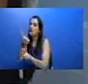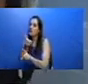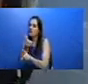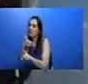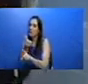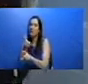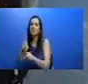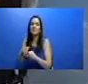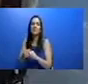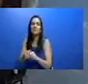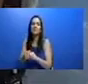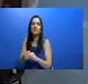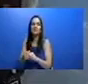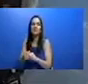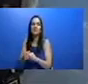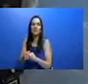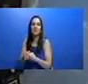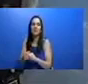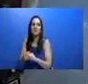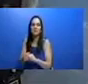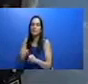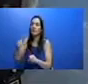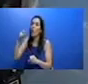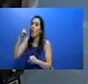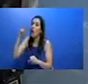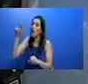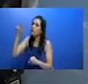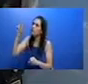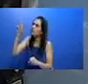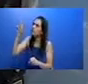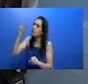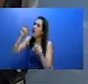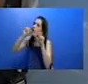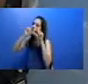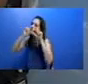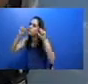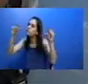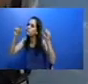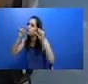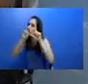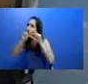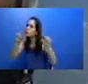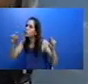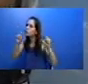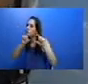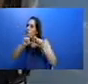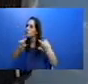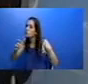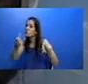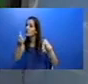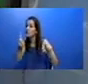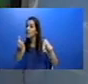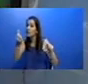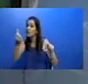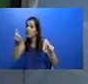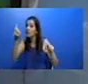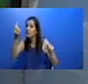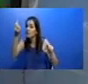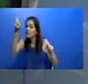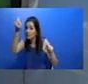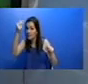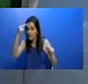o 6 vai aparecer aqui em cada linha dessa da caixa de mangas? E aí, ó,